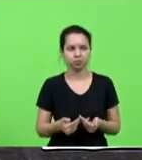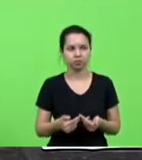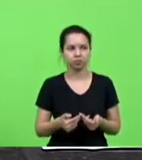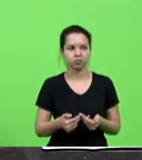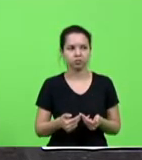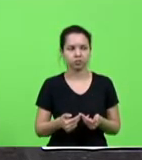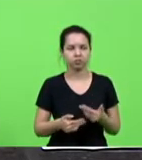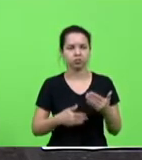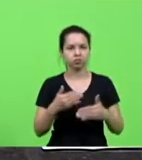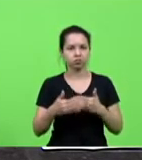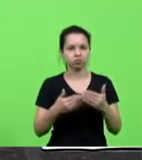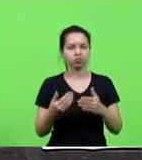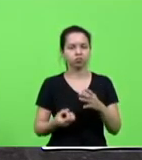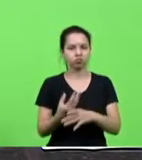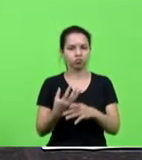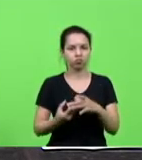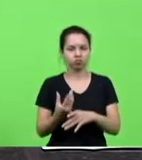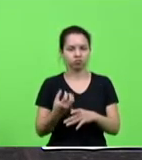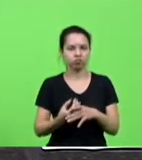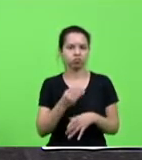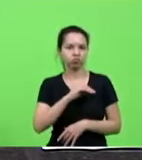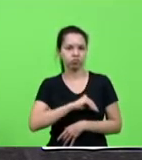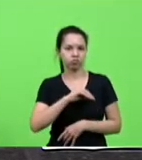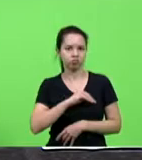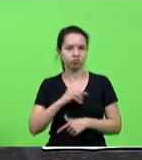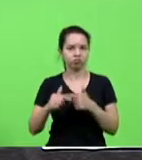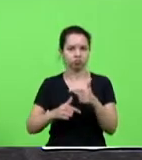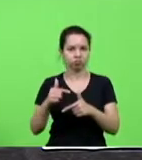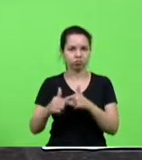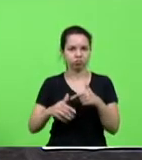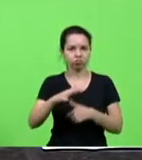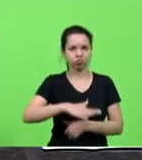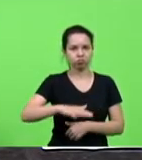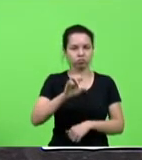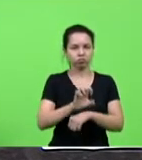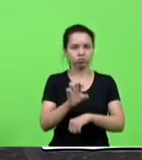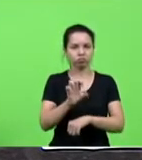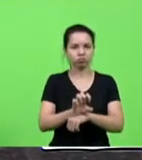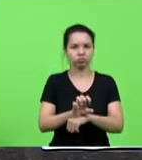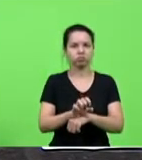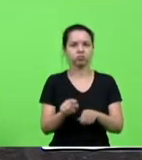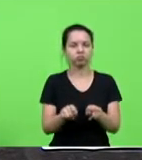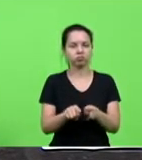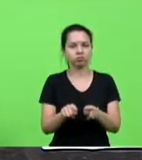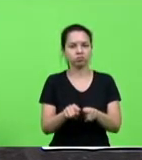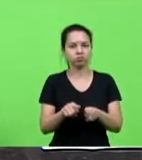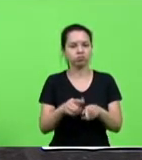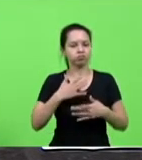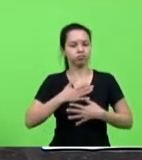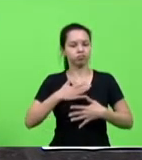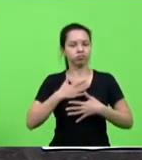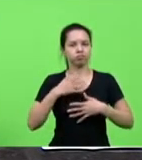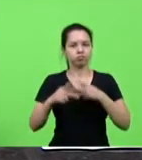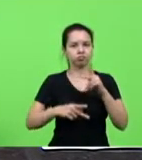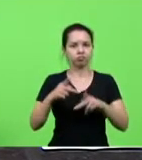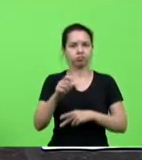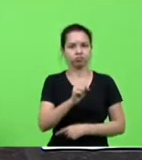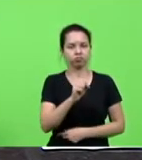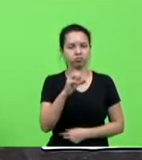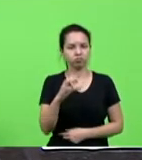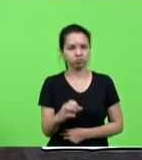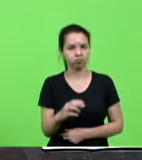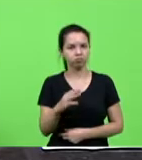gerando renda, emprego e receita para o nosso Estado e um bem-estar aos catarinenses, que eu peço aqui